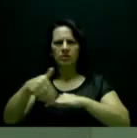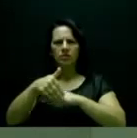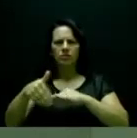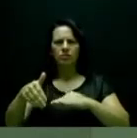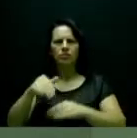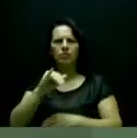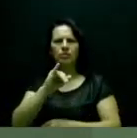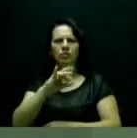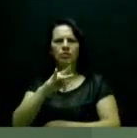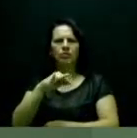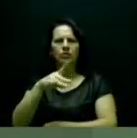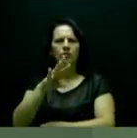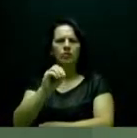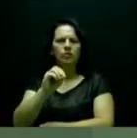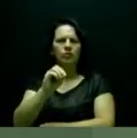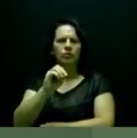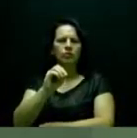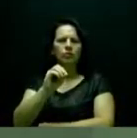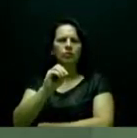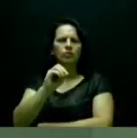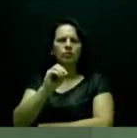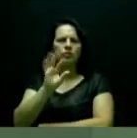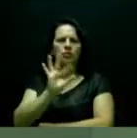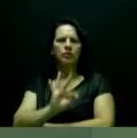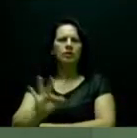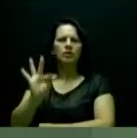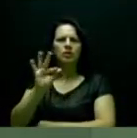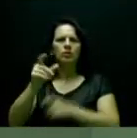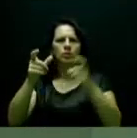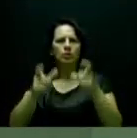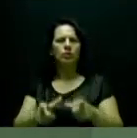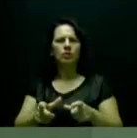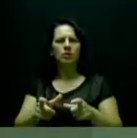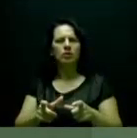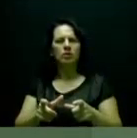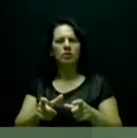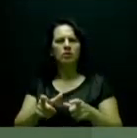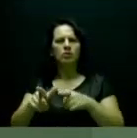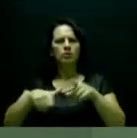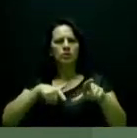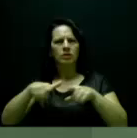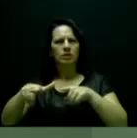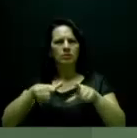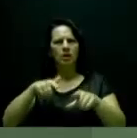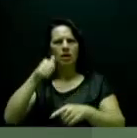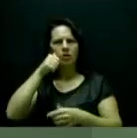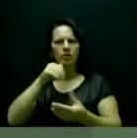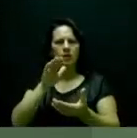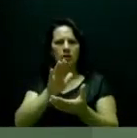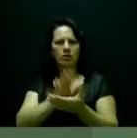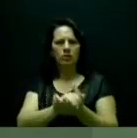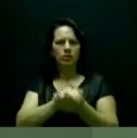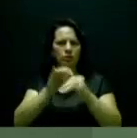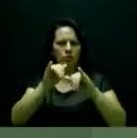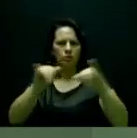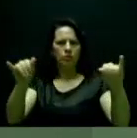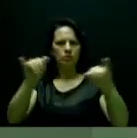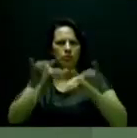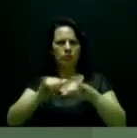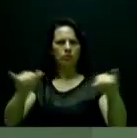Estava no Instituto Federal, local de trabalho da minha esposa. E o pior não é isso. Não foi uma